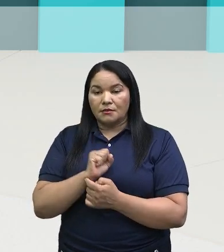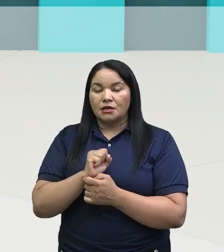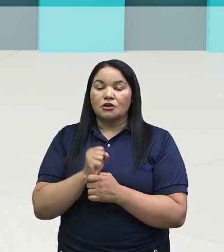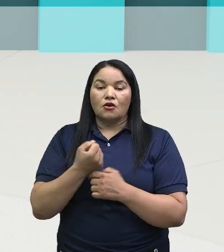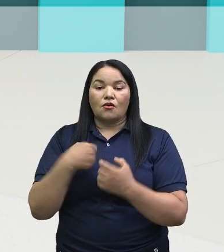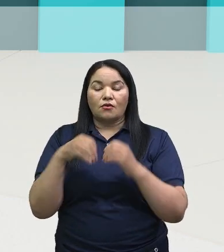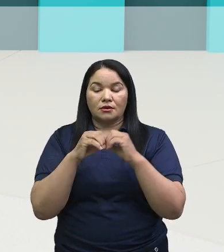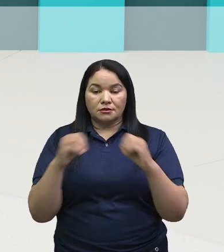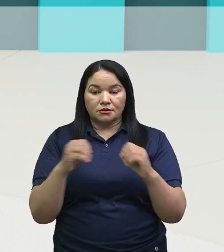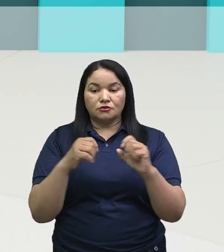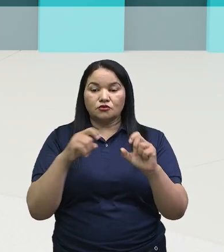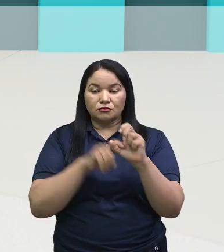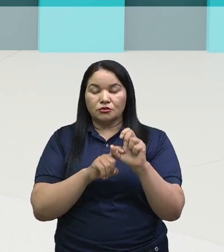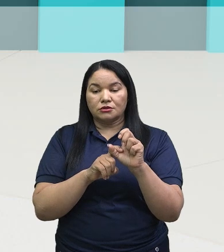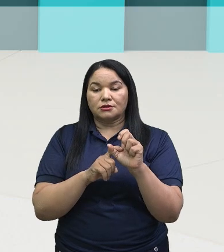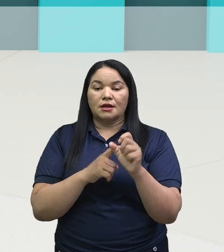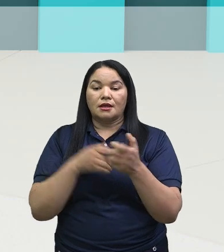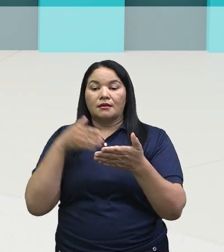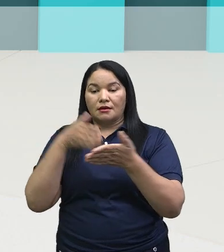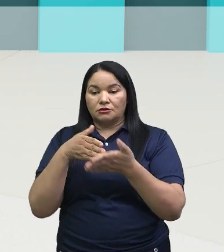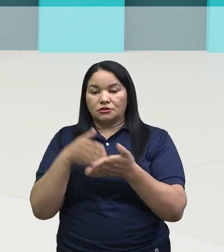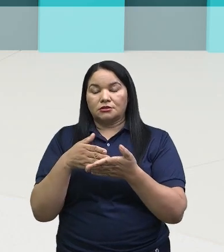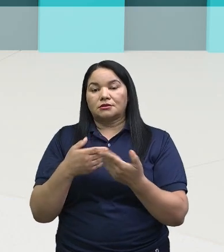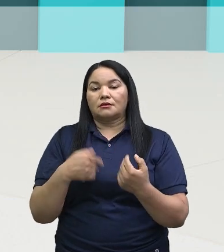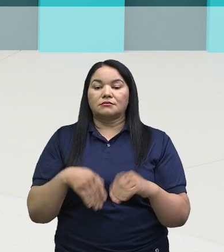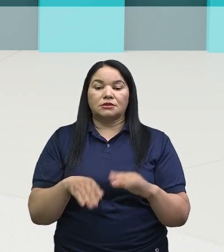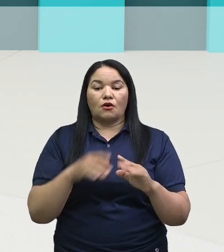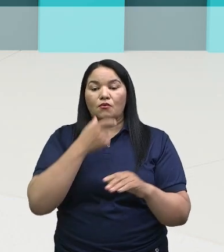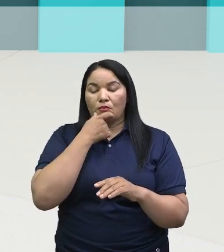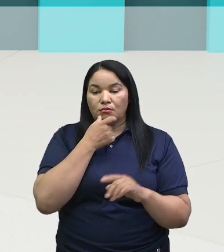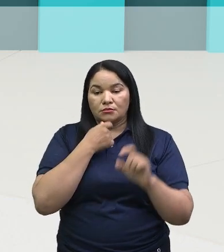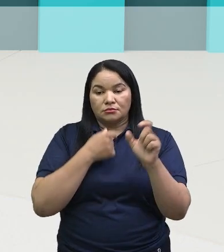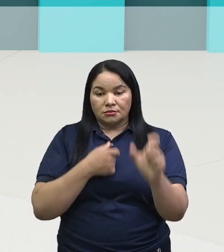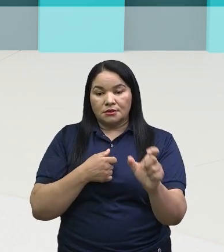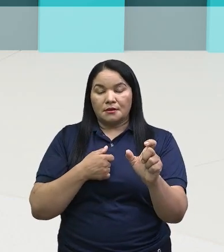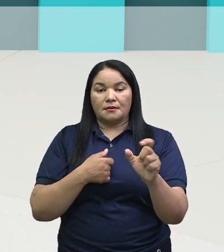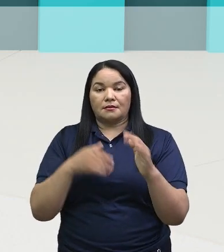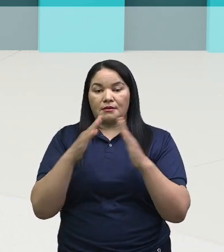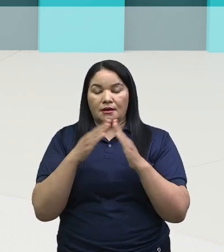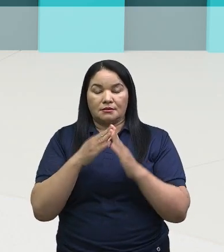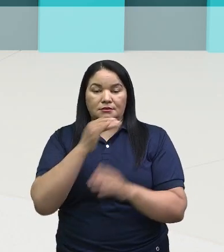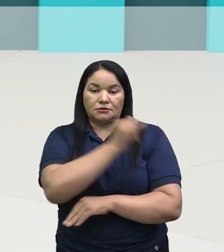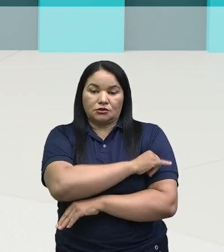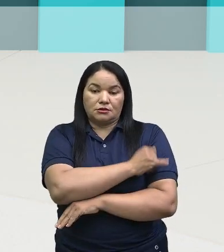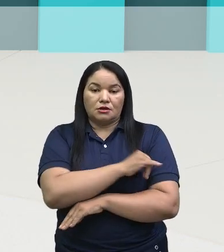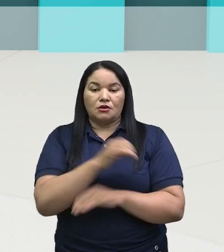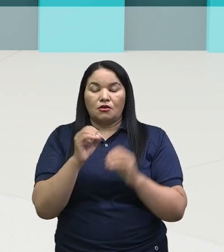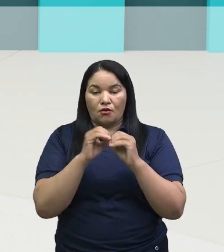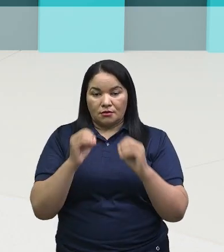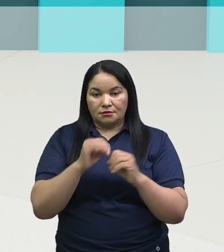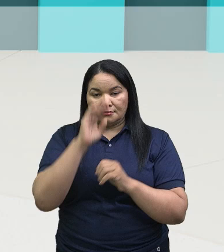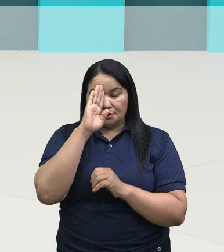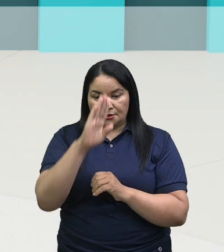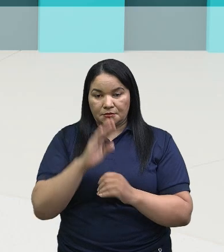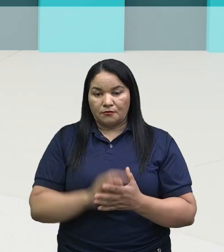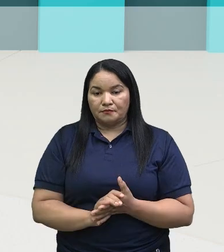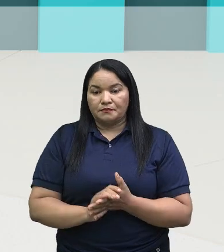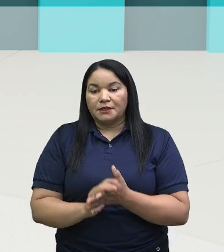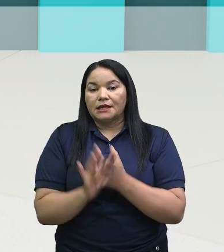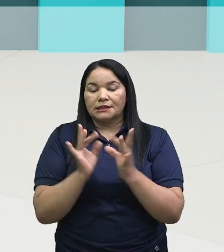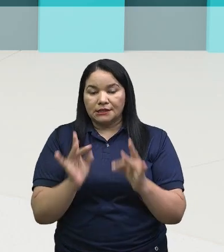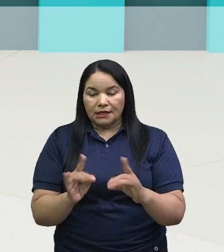restritiva e o menino mora no Rio de Janeiro é a oração principal, ok? E detalhe, as